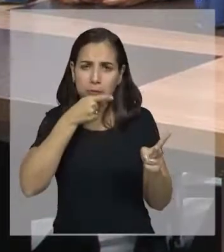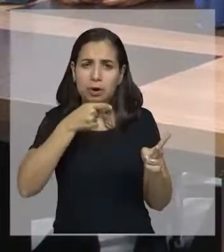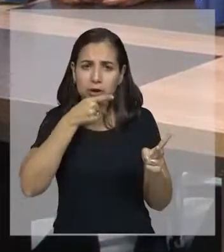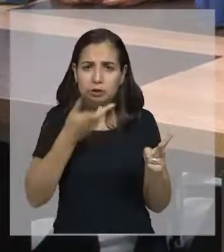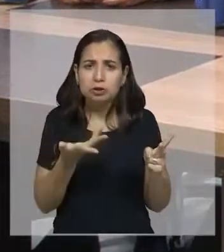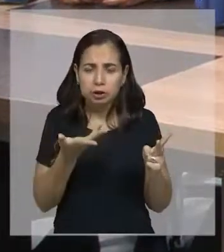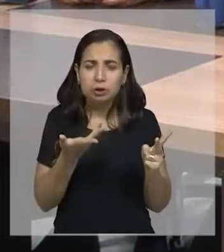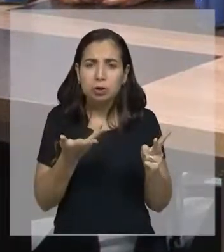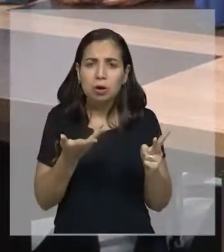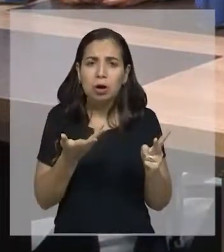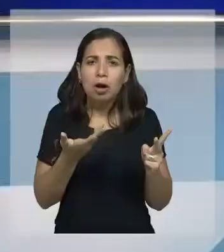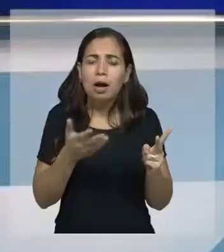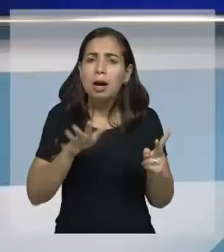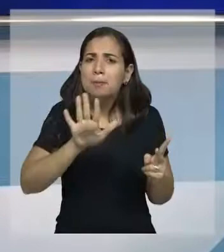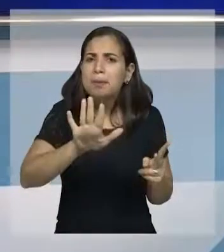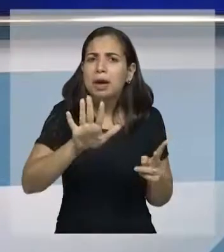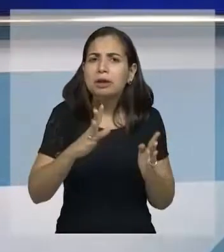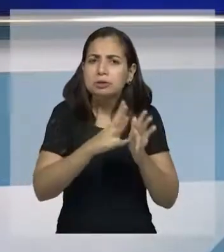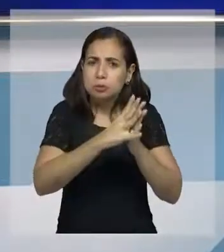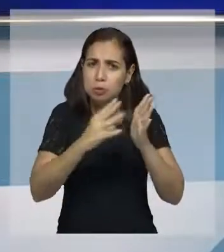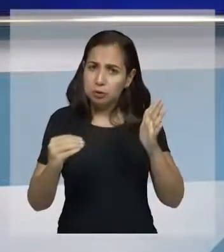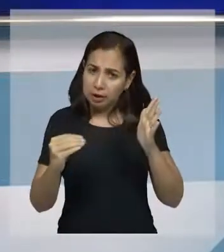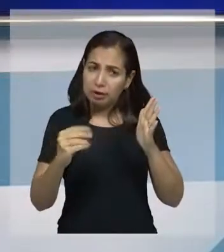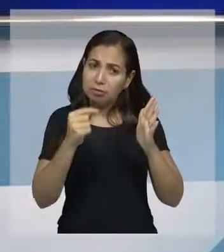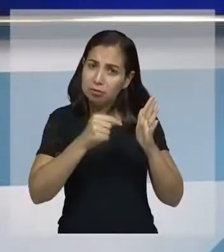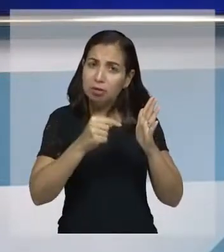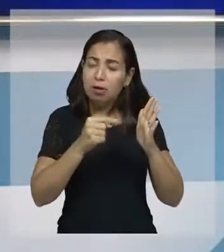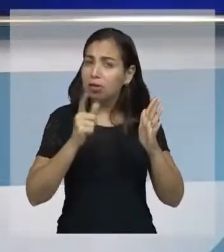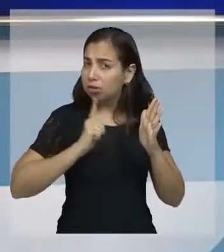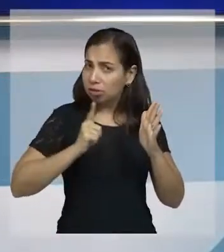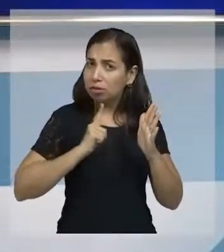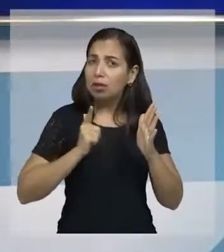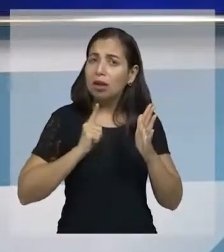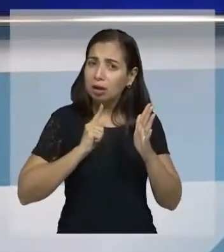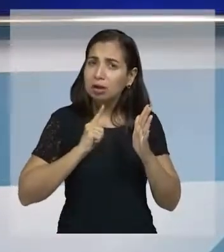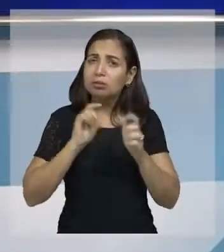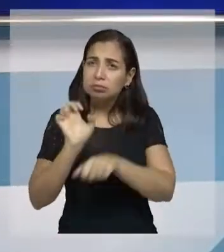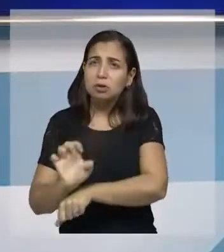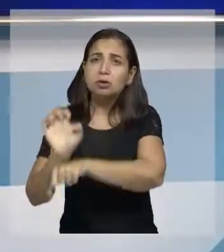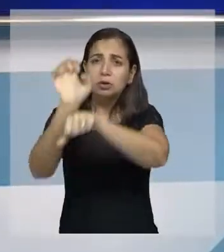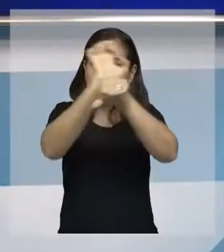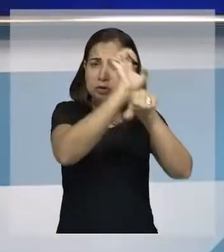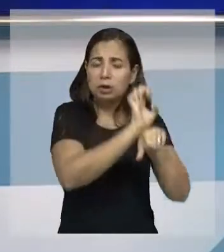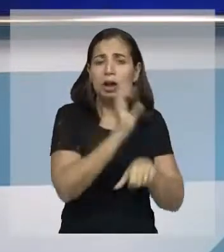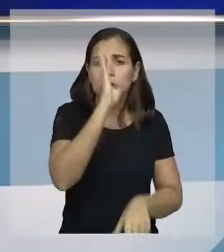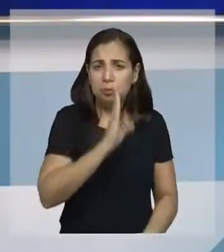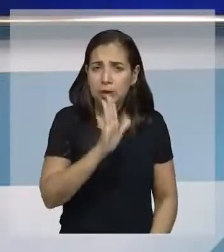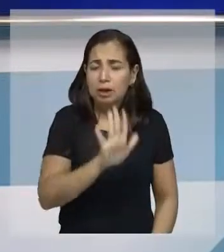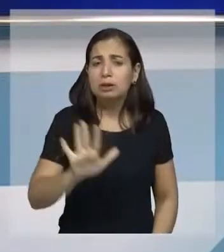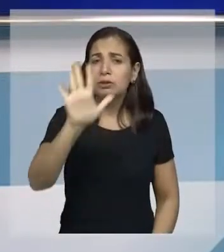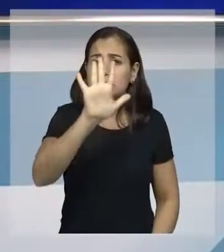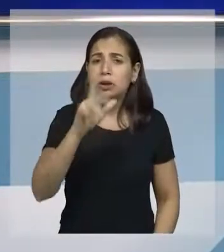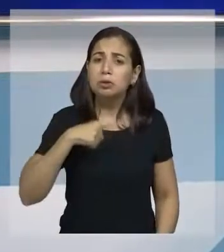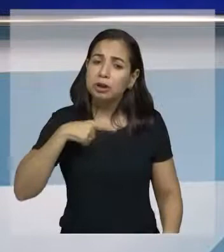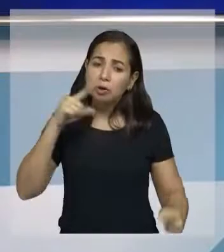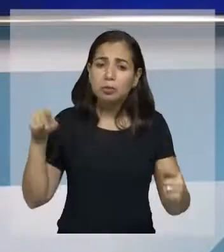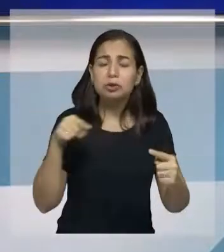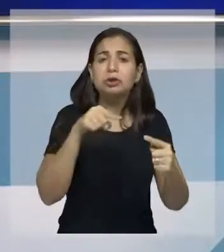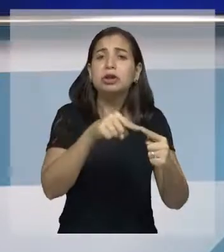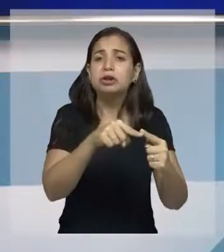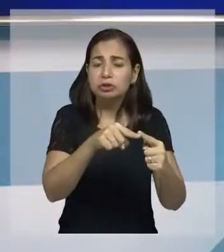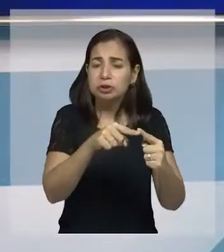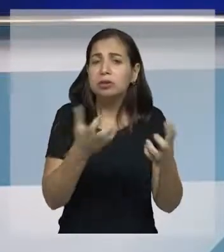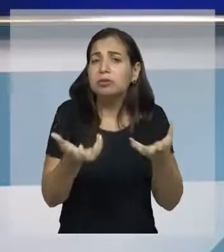modelo se reproduz no Brasil inteiro. Então, juntam-se todos aqueles em busca de um objetivo comum, e esse objetivo comum, certamente, Roberto, não é o do